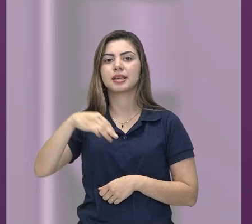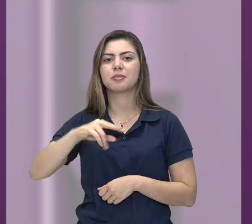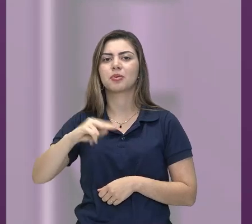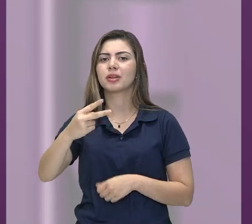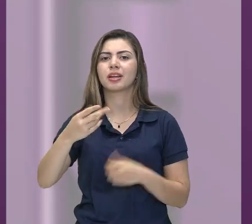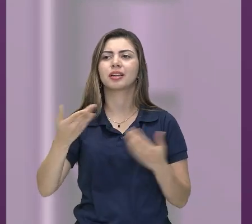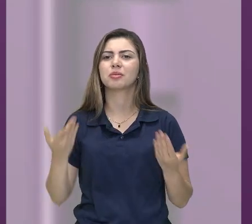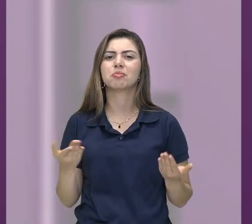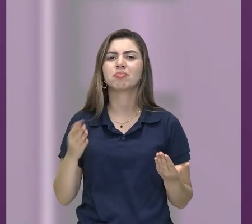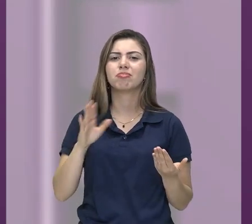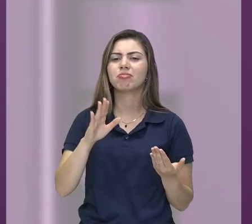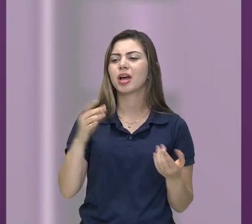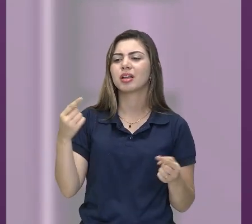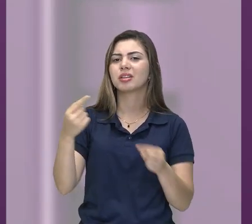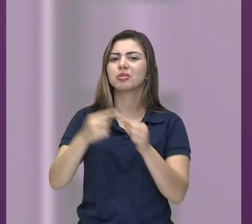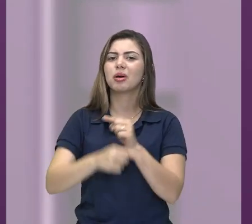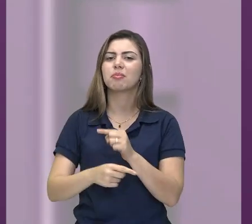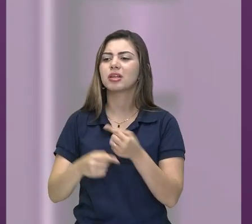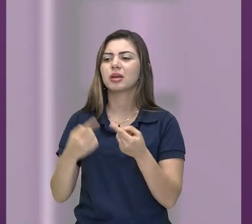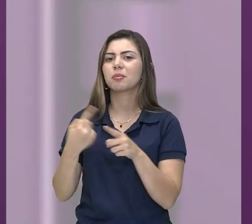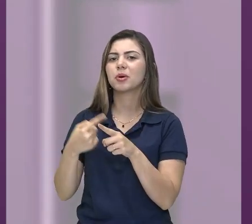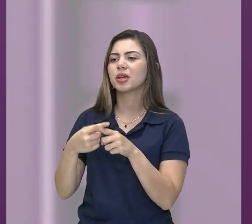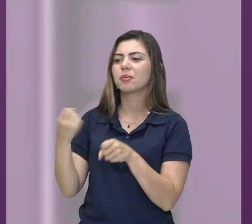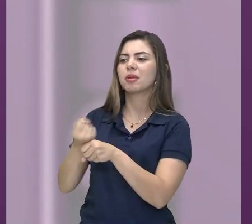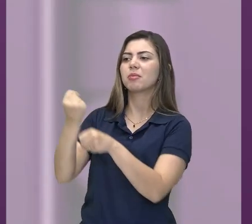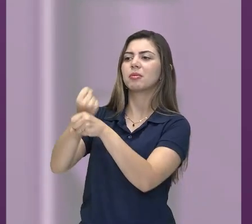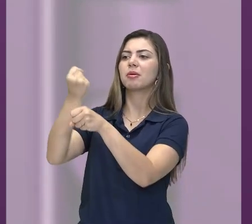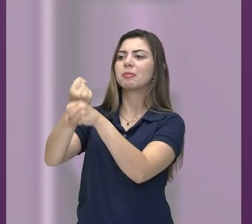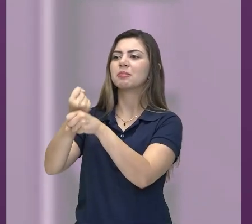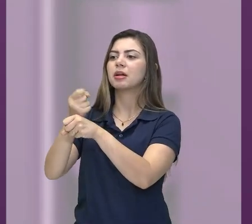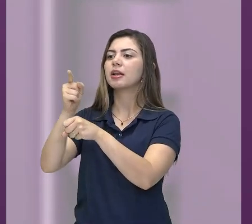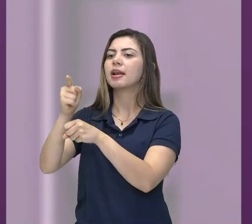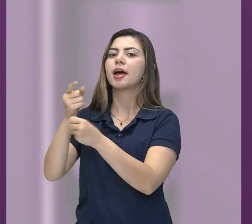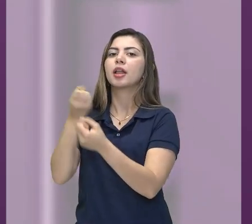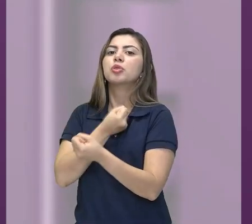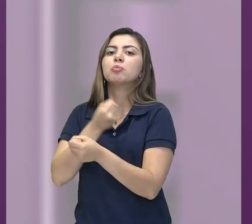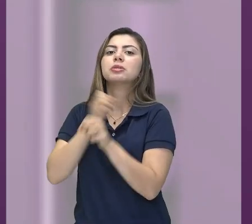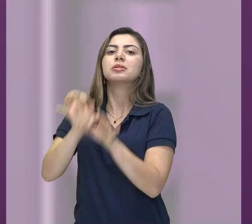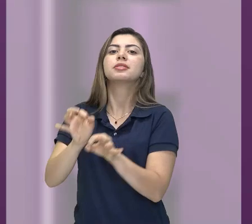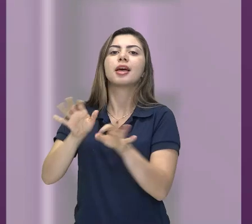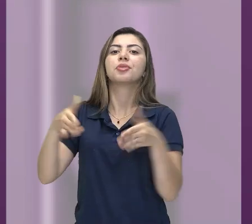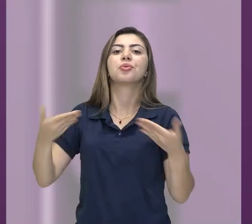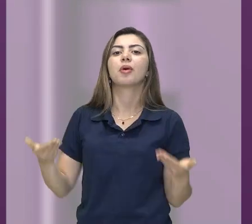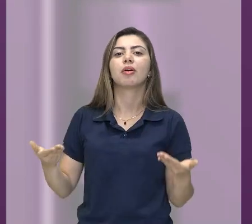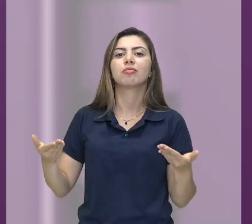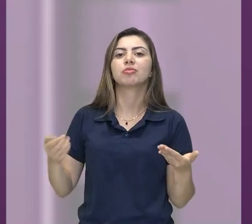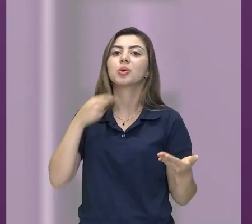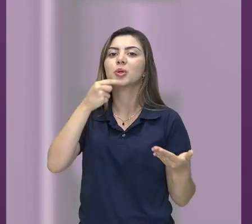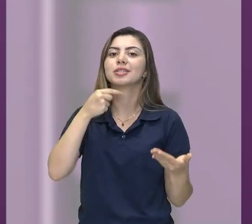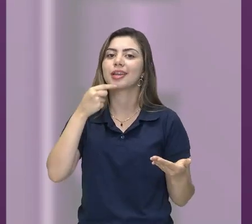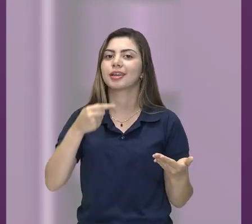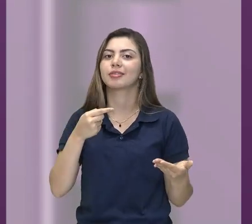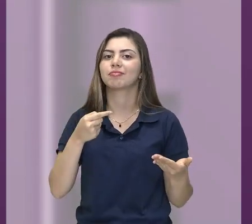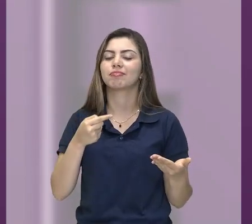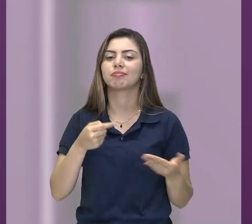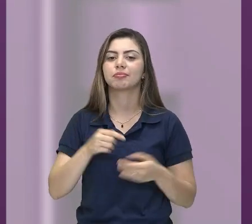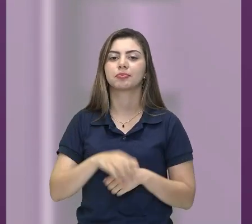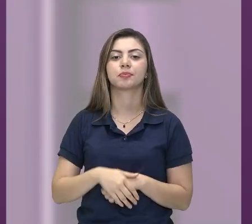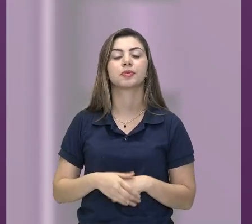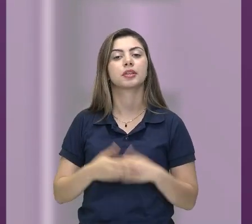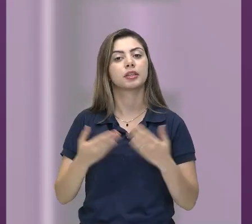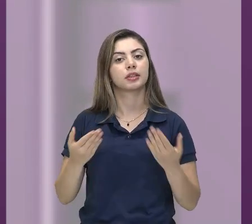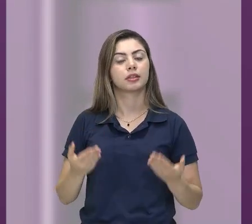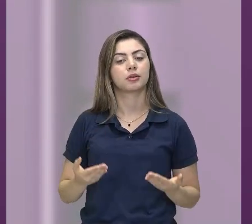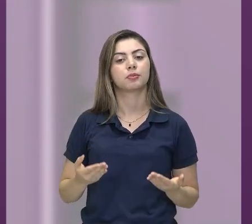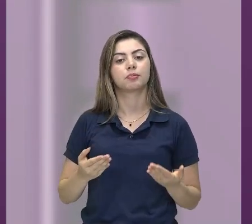na prática ali não vai te ajudar, né? Então, para uso